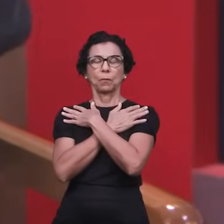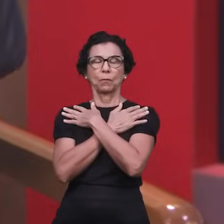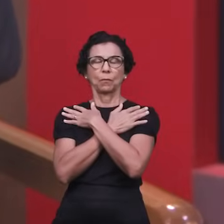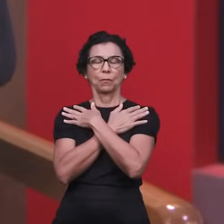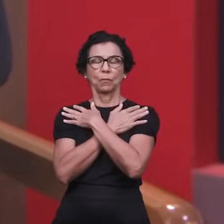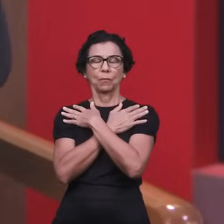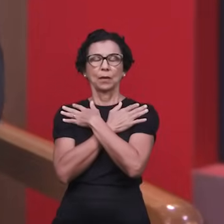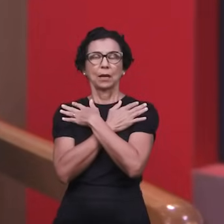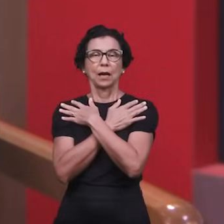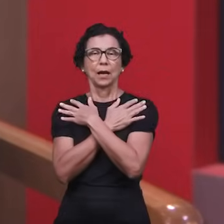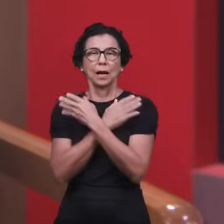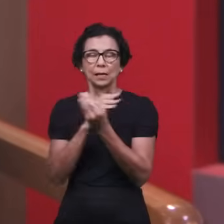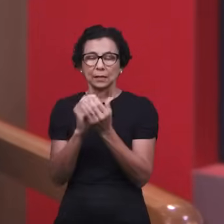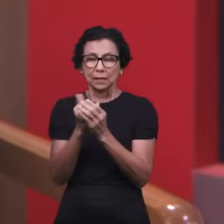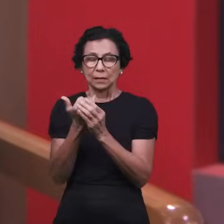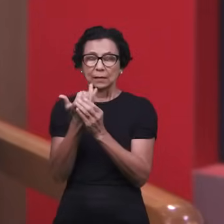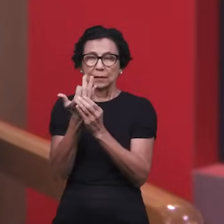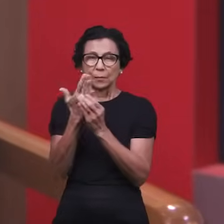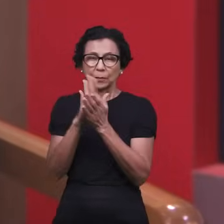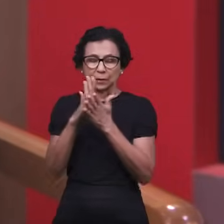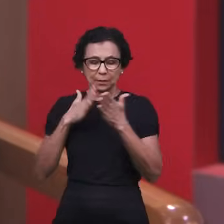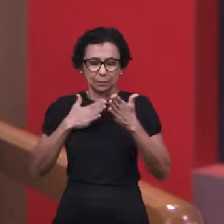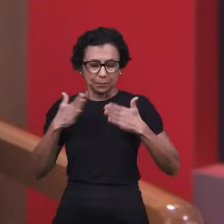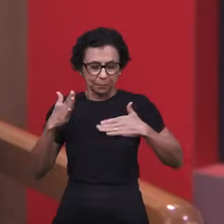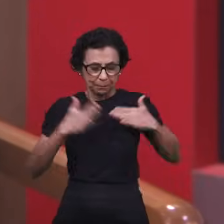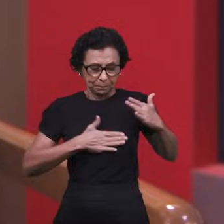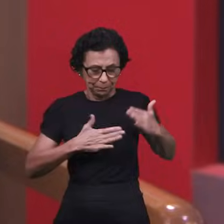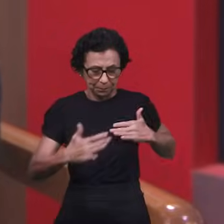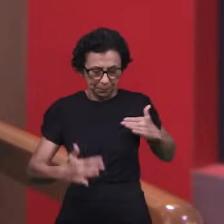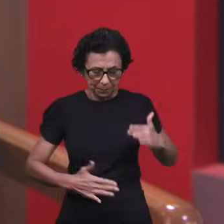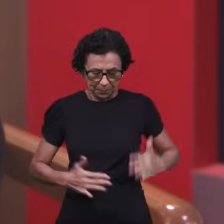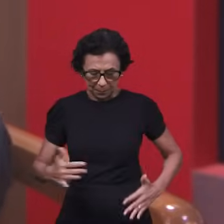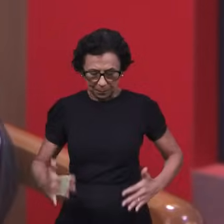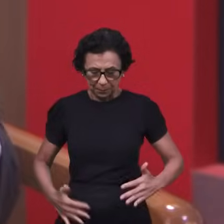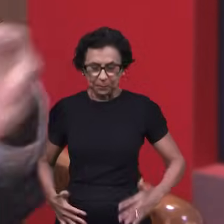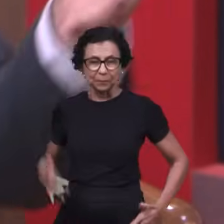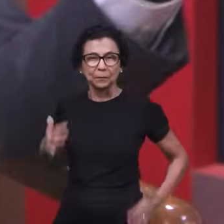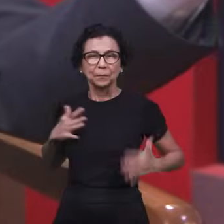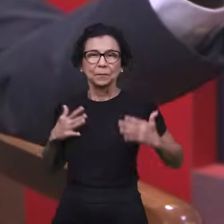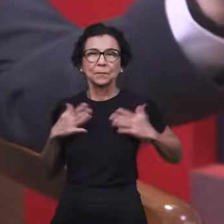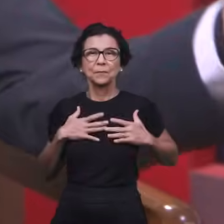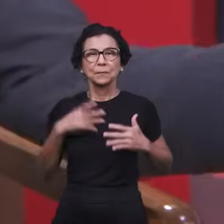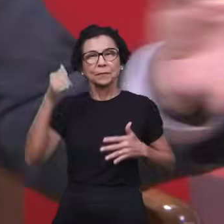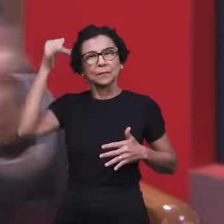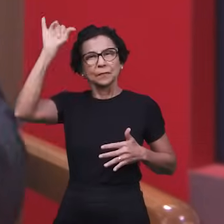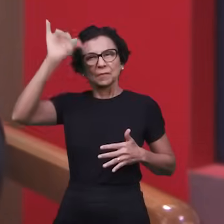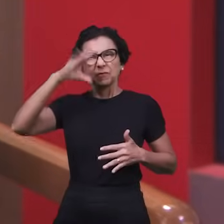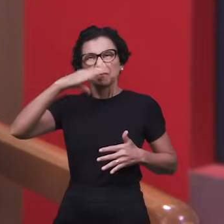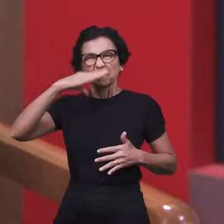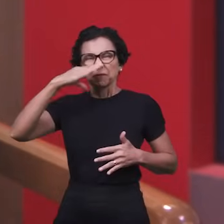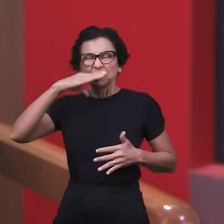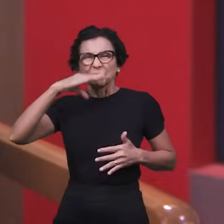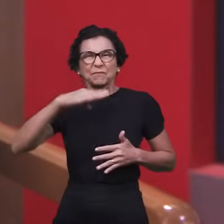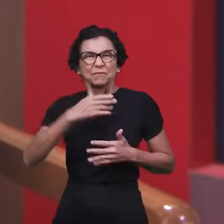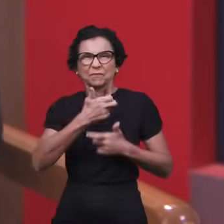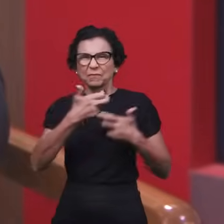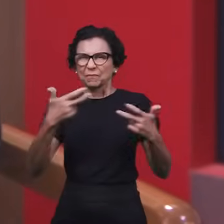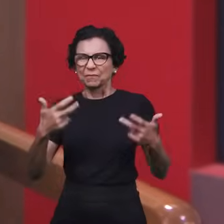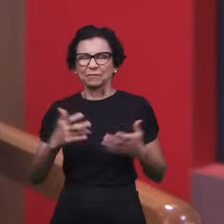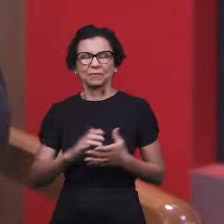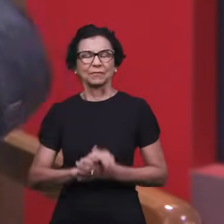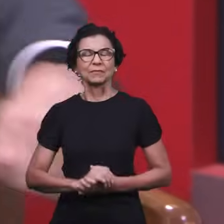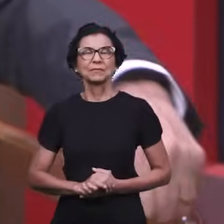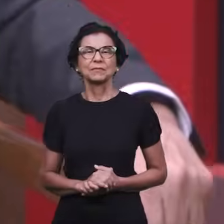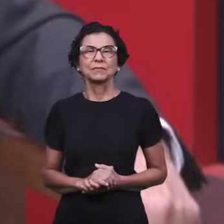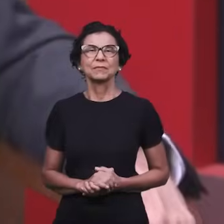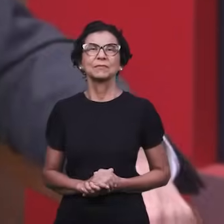subindo do deserto, é guardado pelo Senhor. Ele está no abrigo, no esconderijo do Altíssimo. Glória a Jesus. Então,